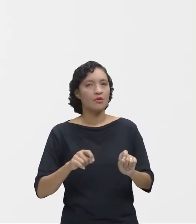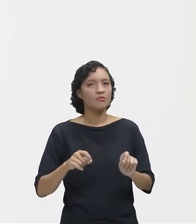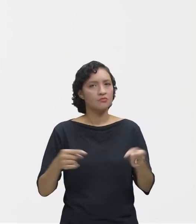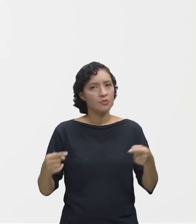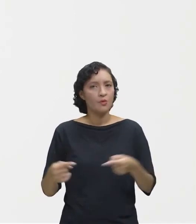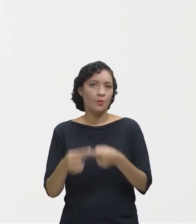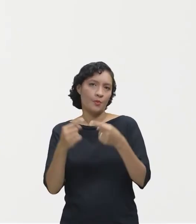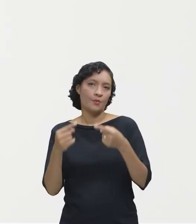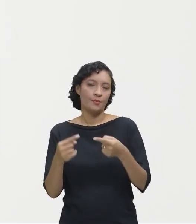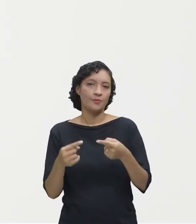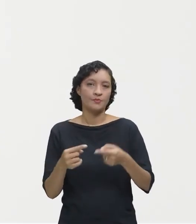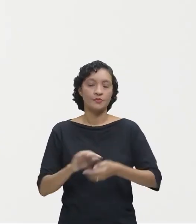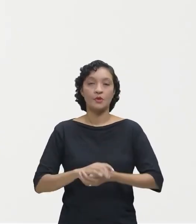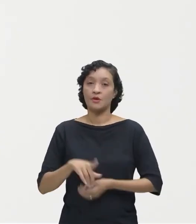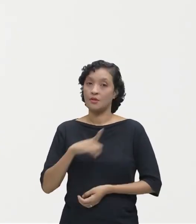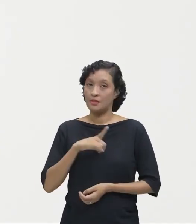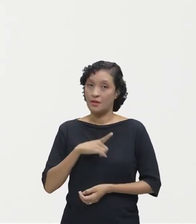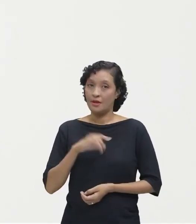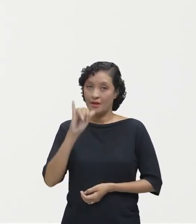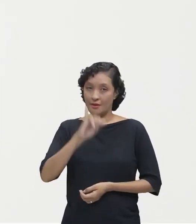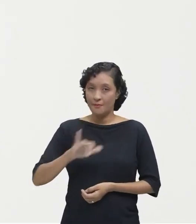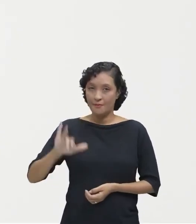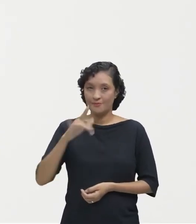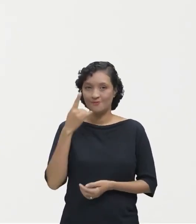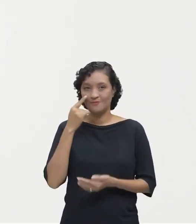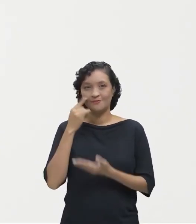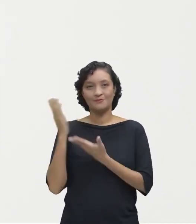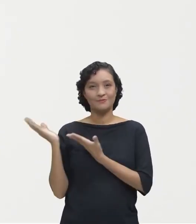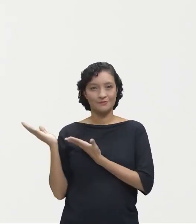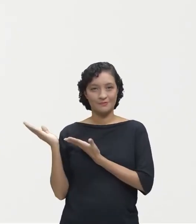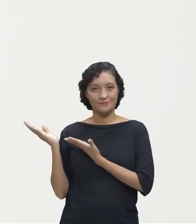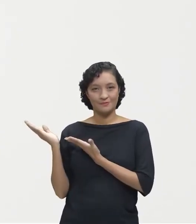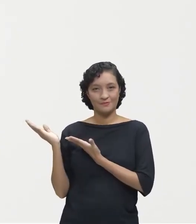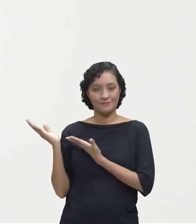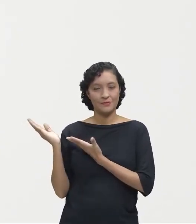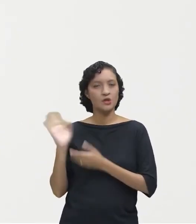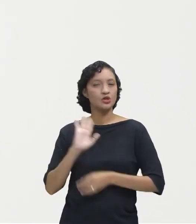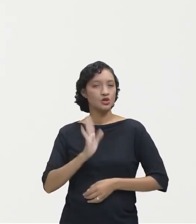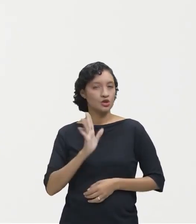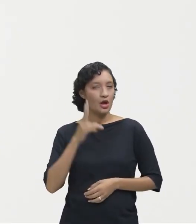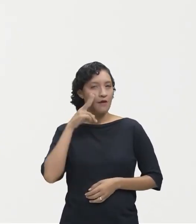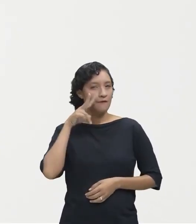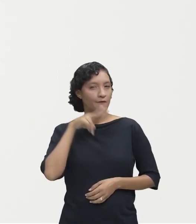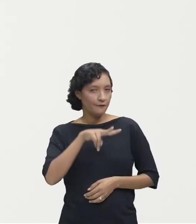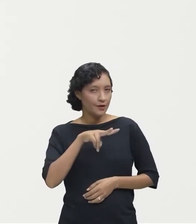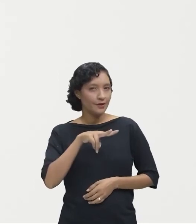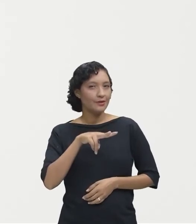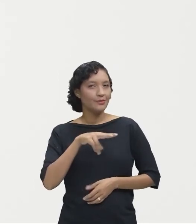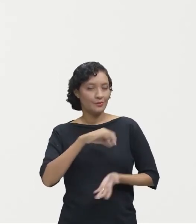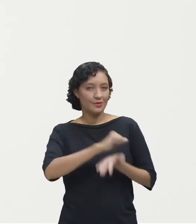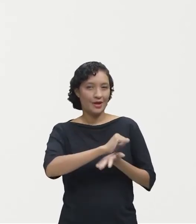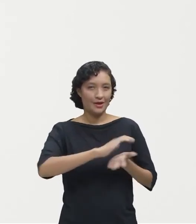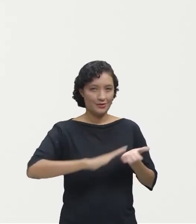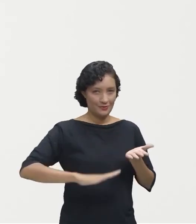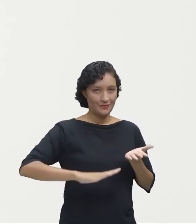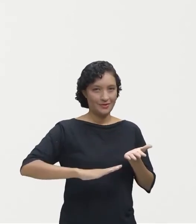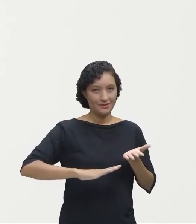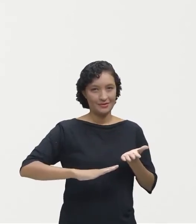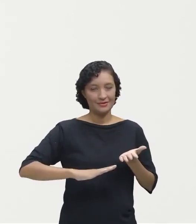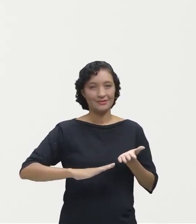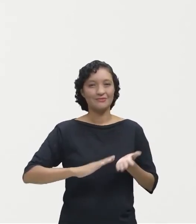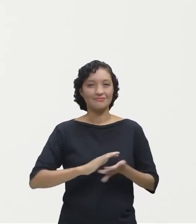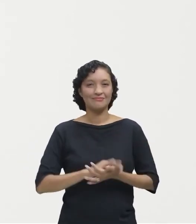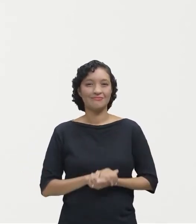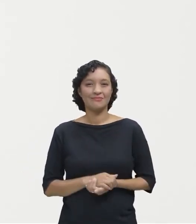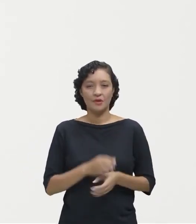ó, temos a latinha que nós vimos no exercício que a professora pediu para fazer um jogo de